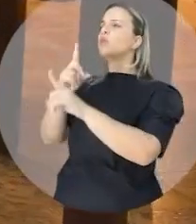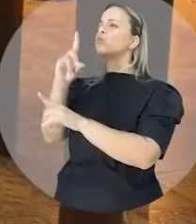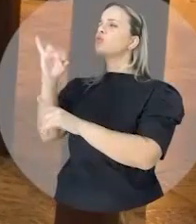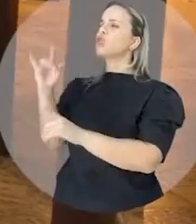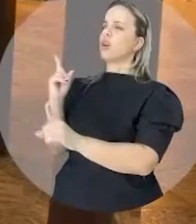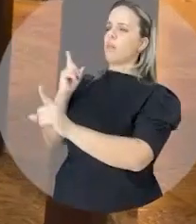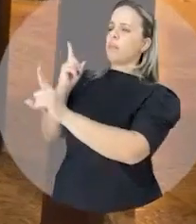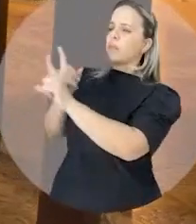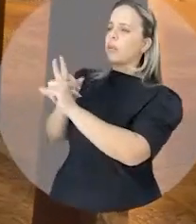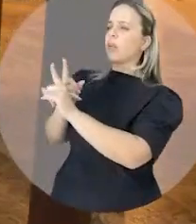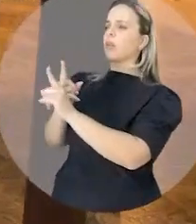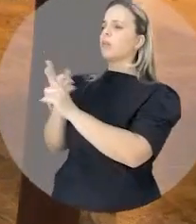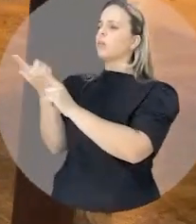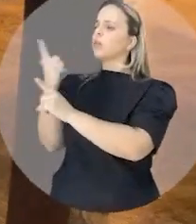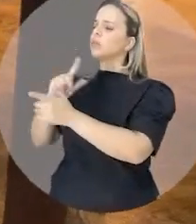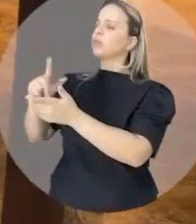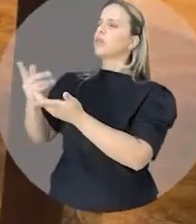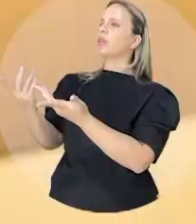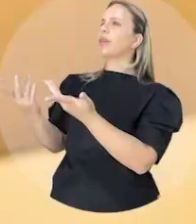mês